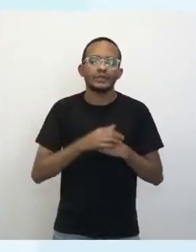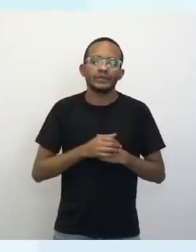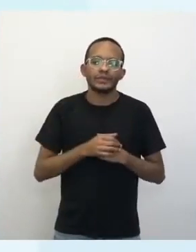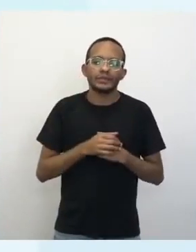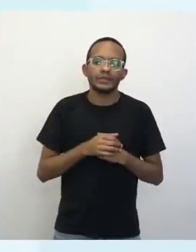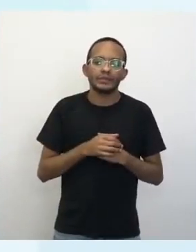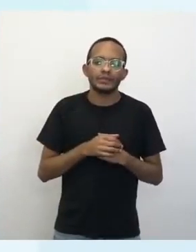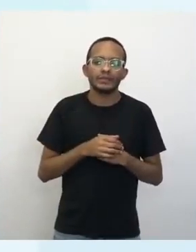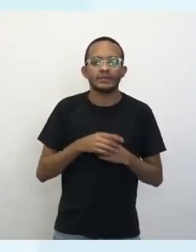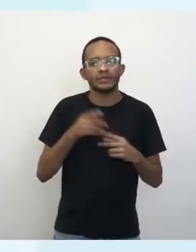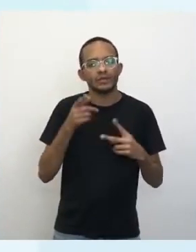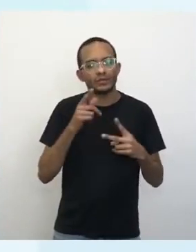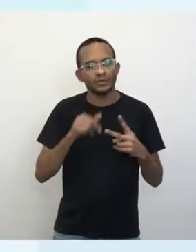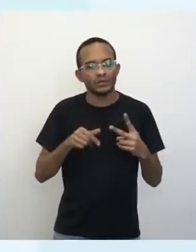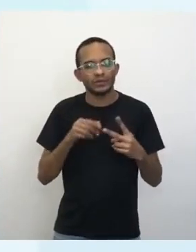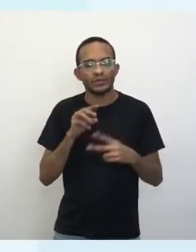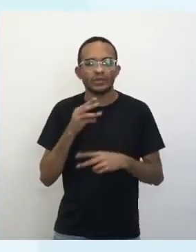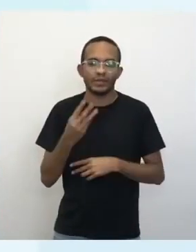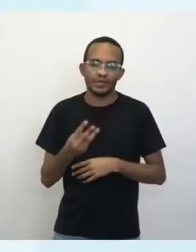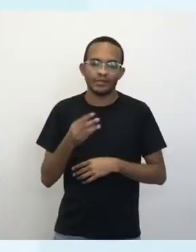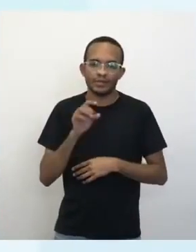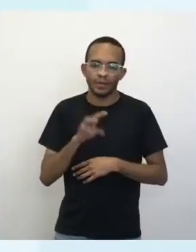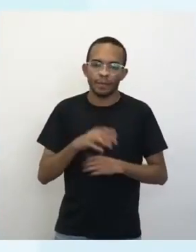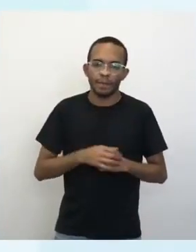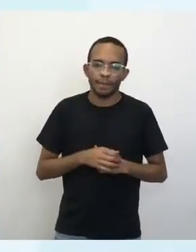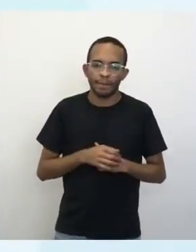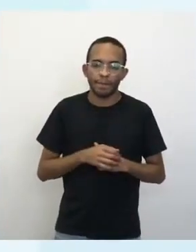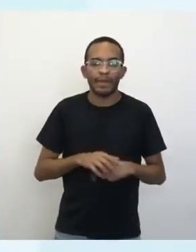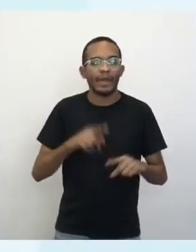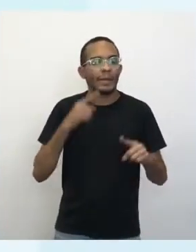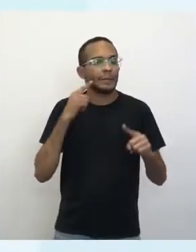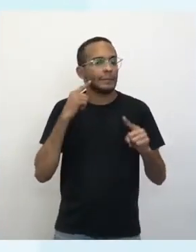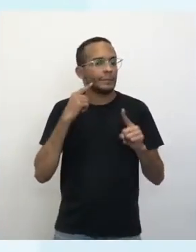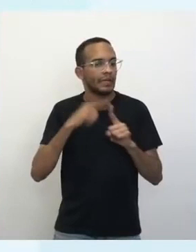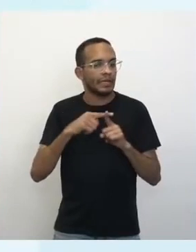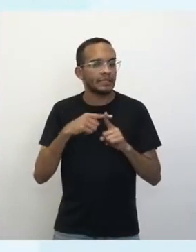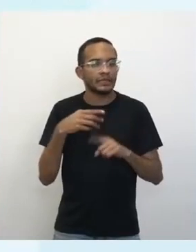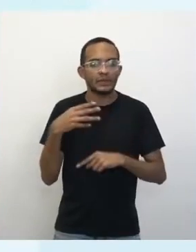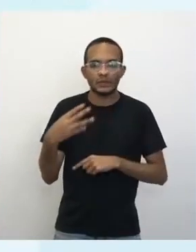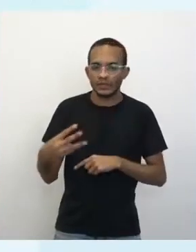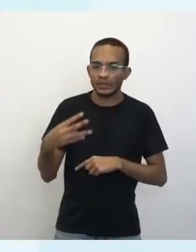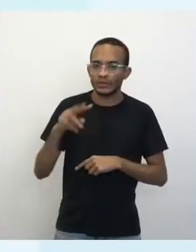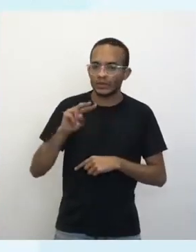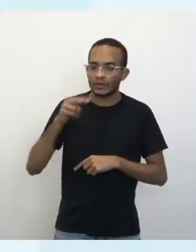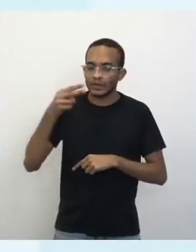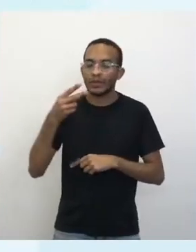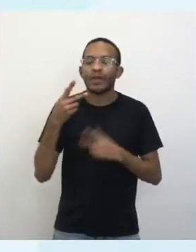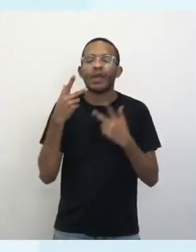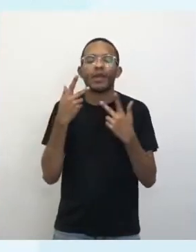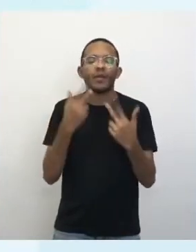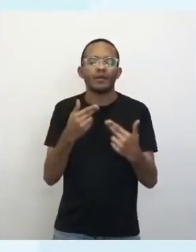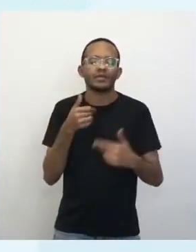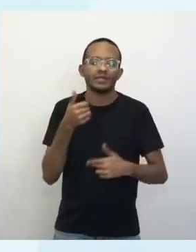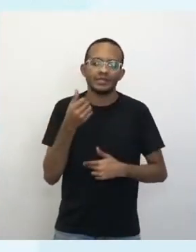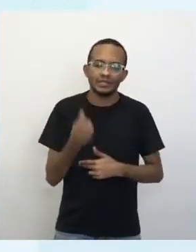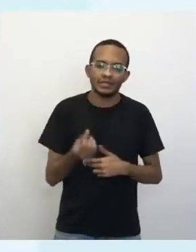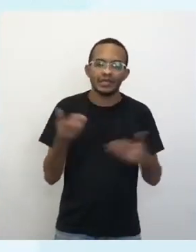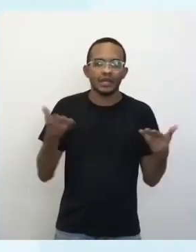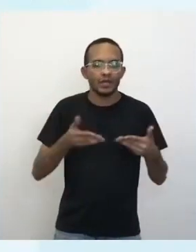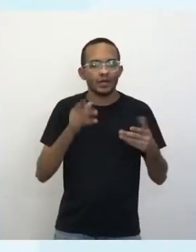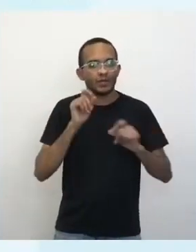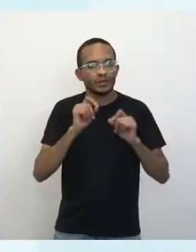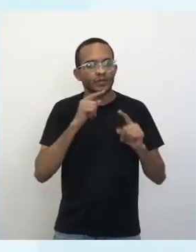potência 2, corta, sobra o 3. Mais 4 ao quadrado, 16.